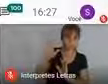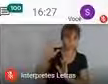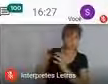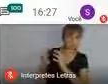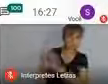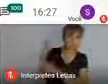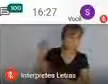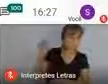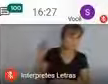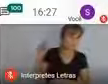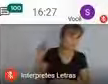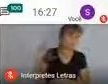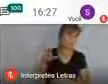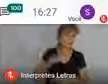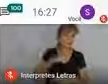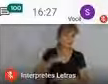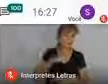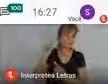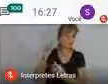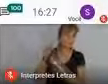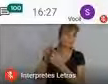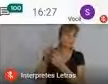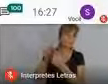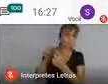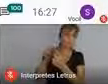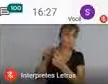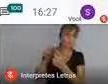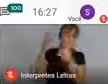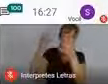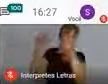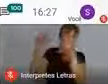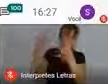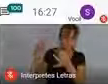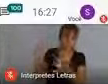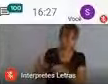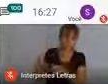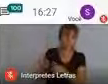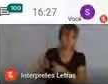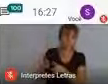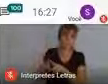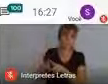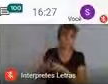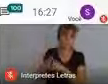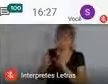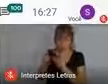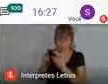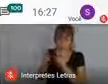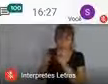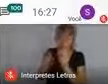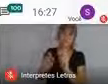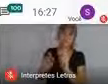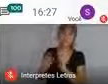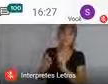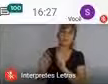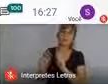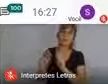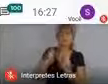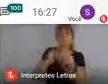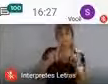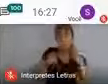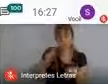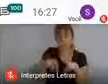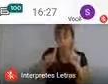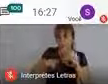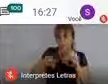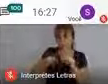Estudos que tinham o objetivo de descrever e mapear a diversidade linguística dos